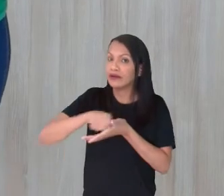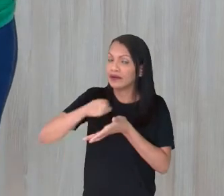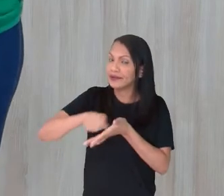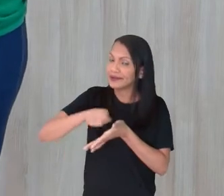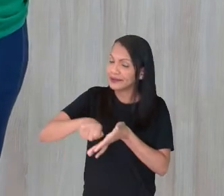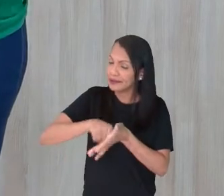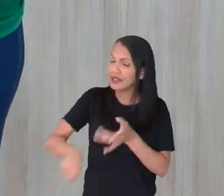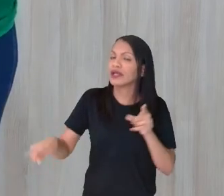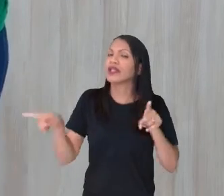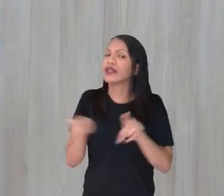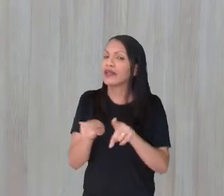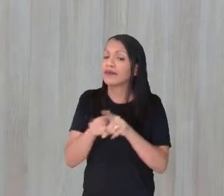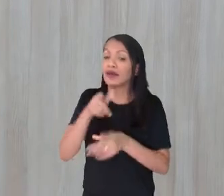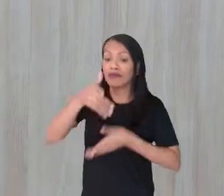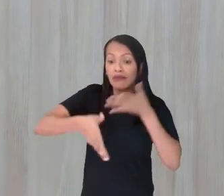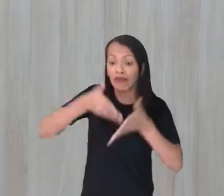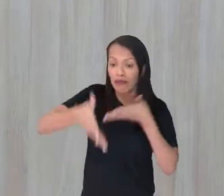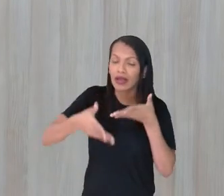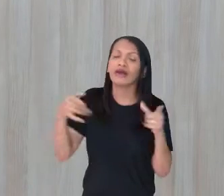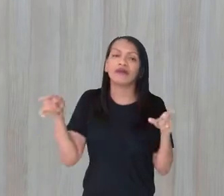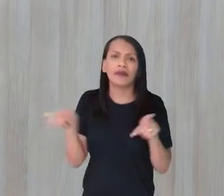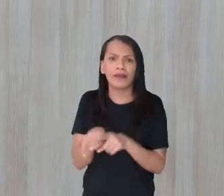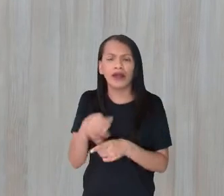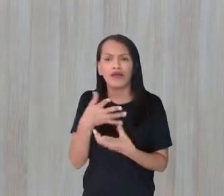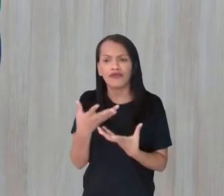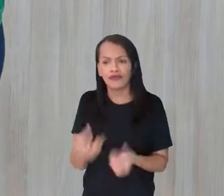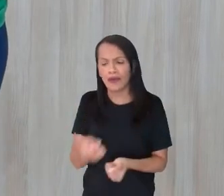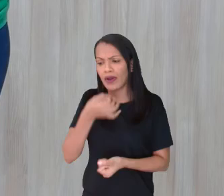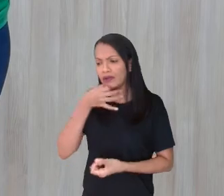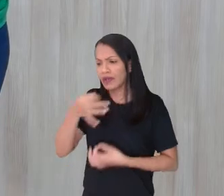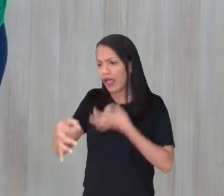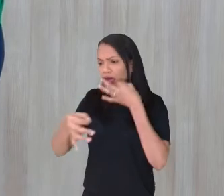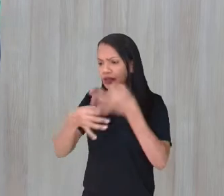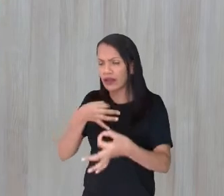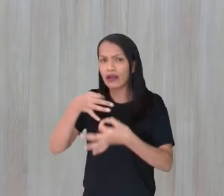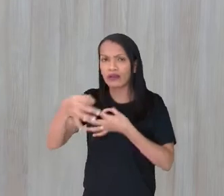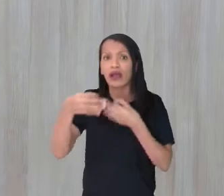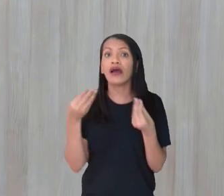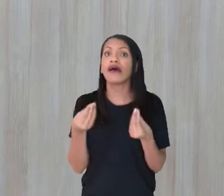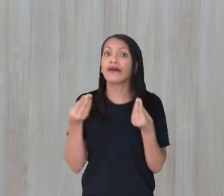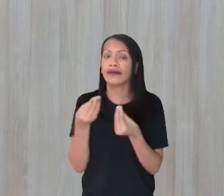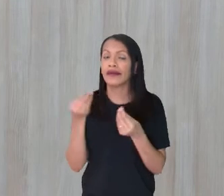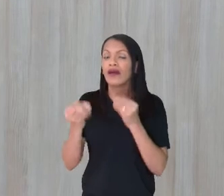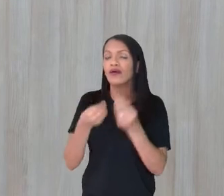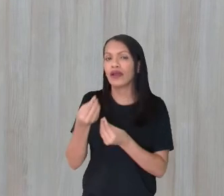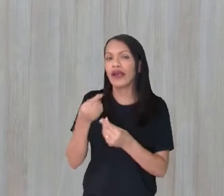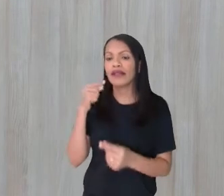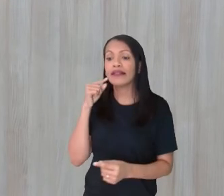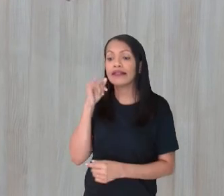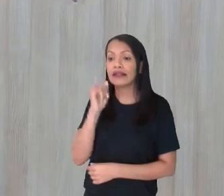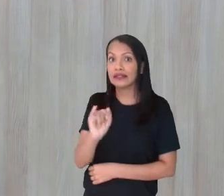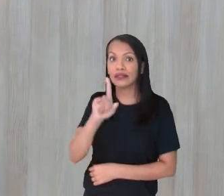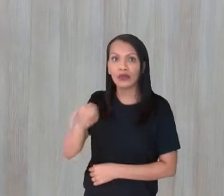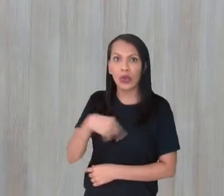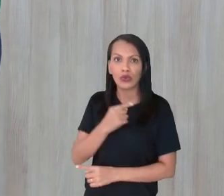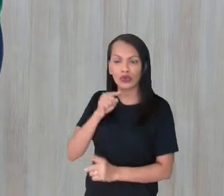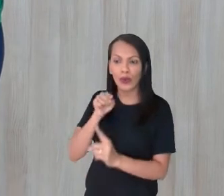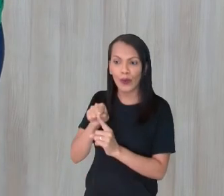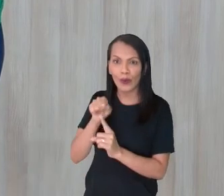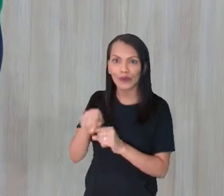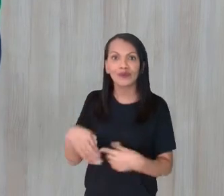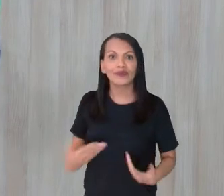escrita, não é? A gente vai argumentando, a gente quer alcançar nossos objetivos. Não é isso?